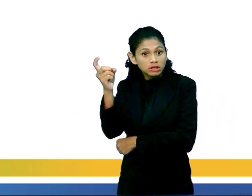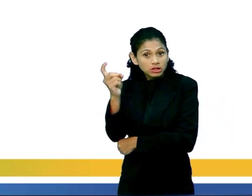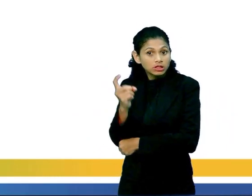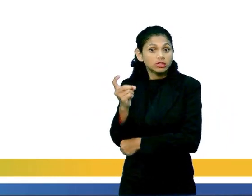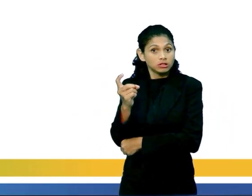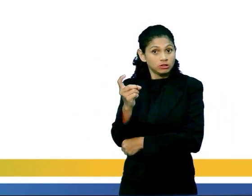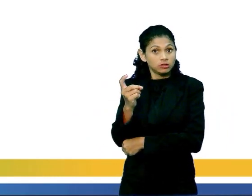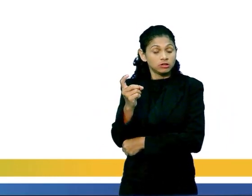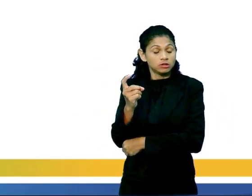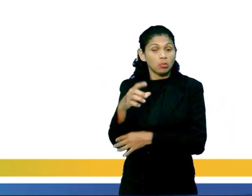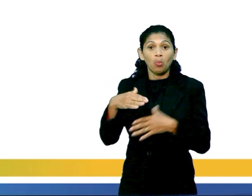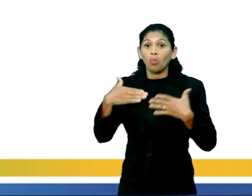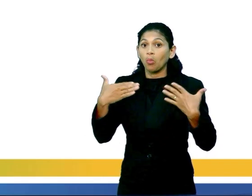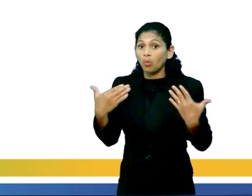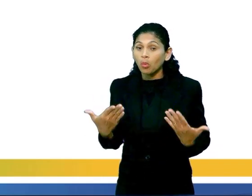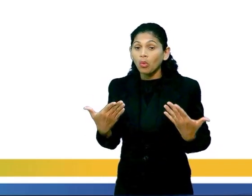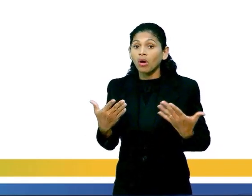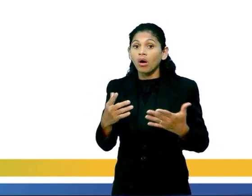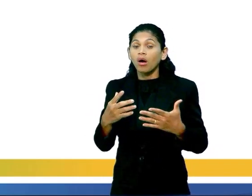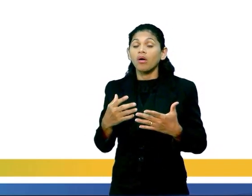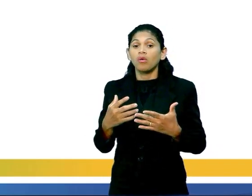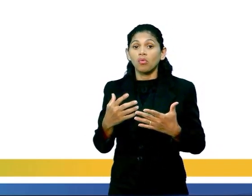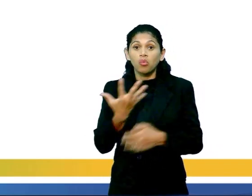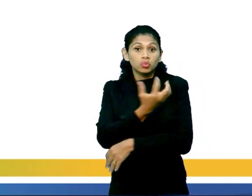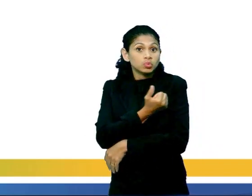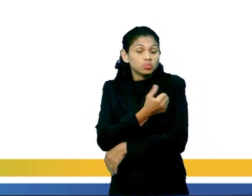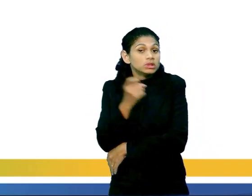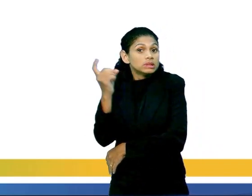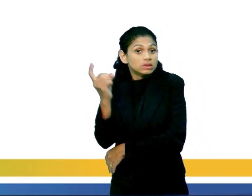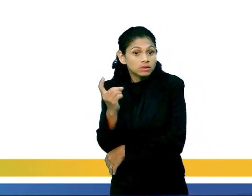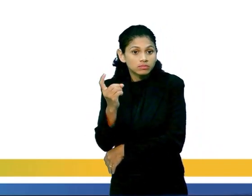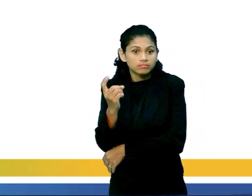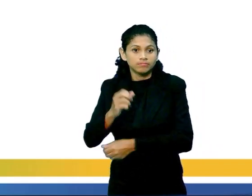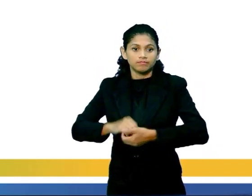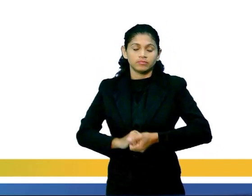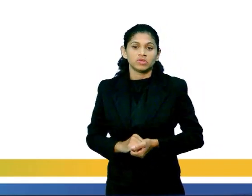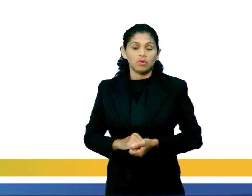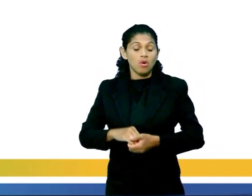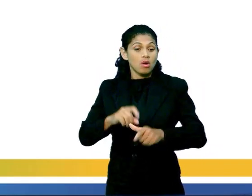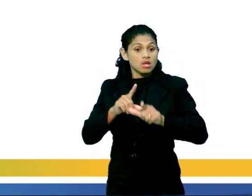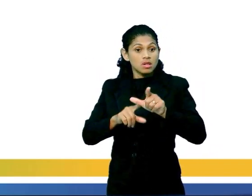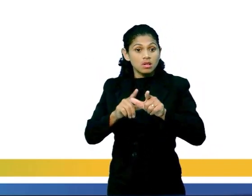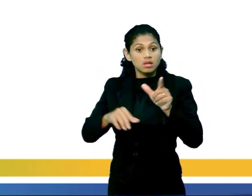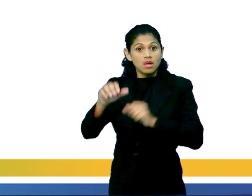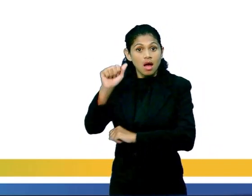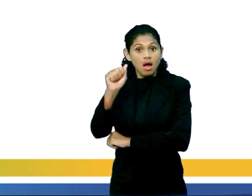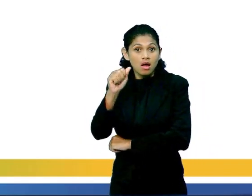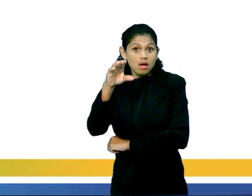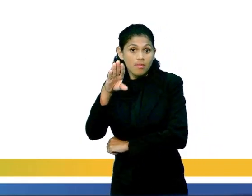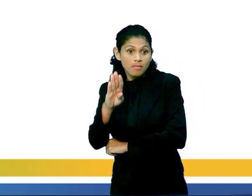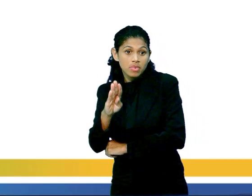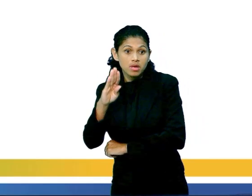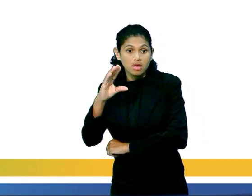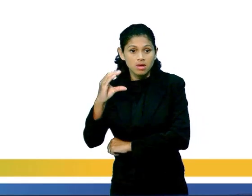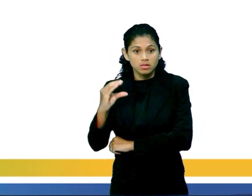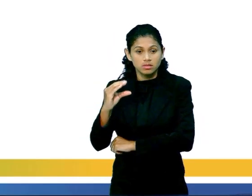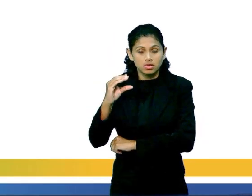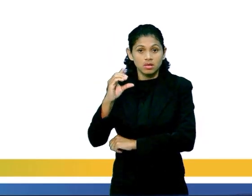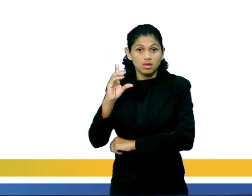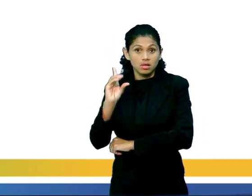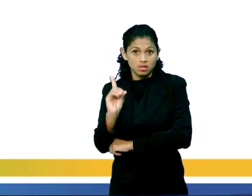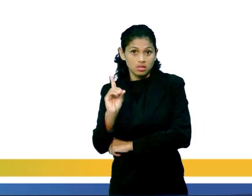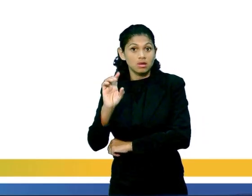alternativas aqui. Alternativa A, 1,2x quadrado. Alternativa B, x quadrado